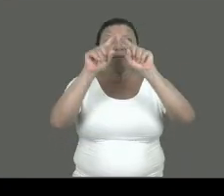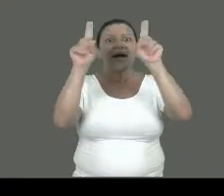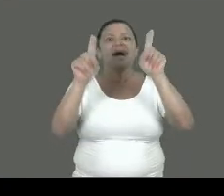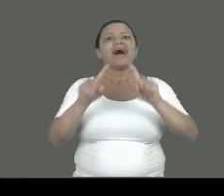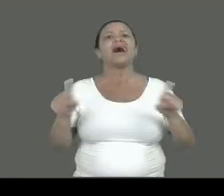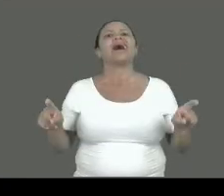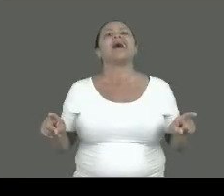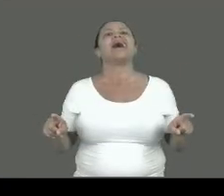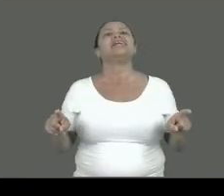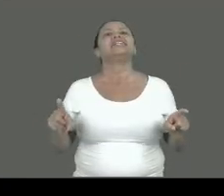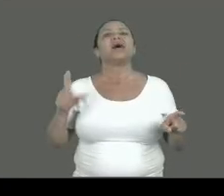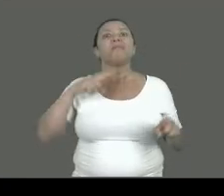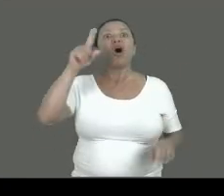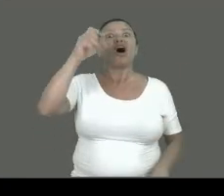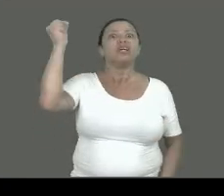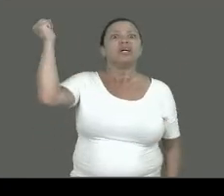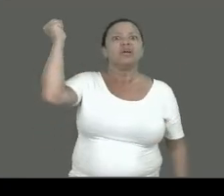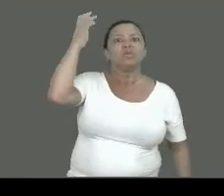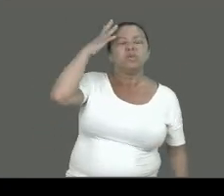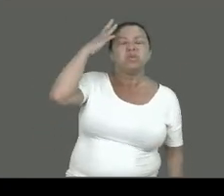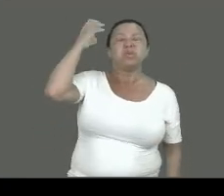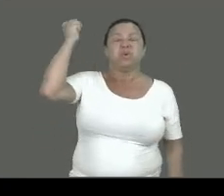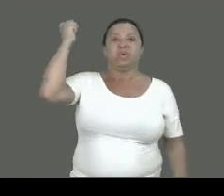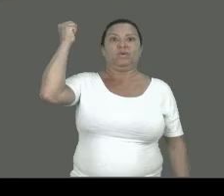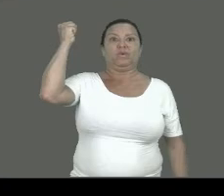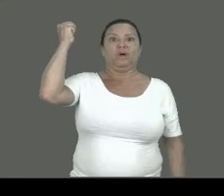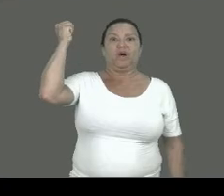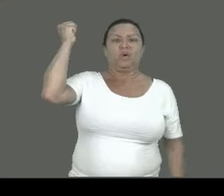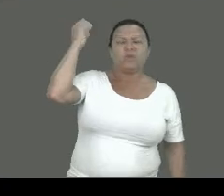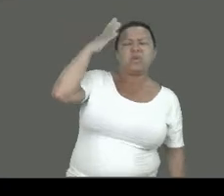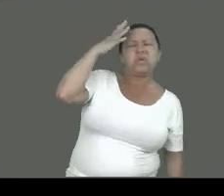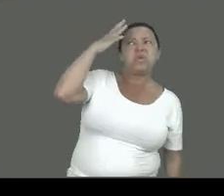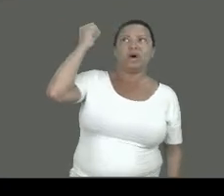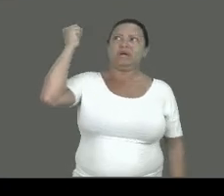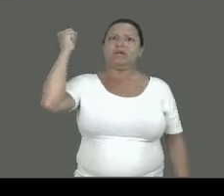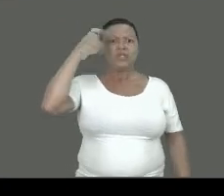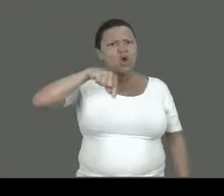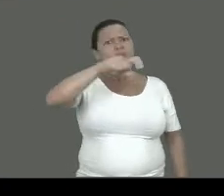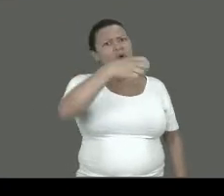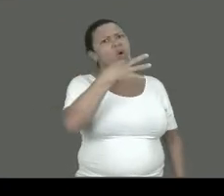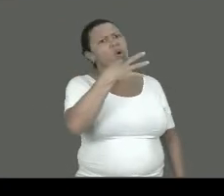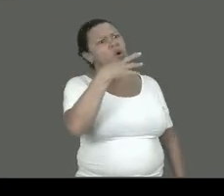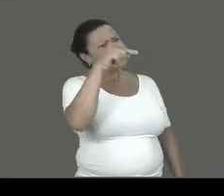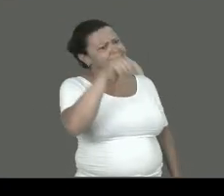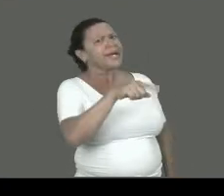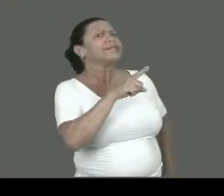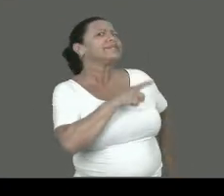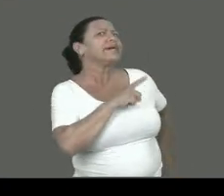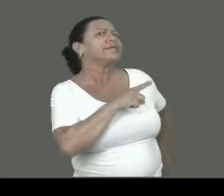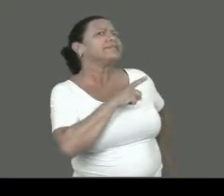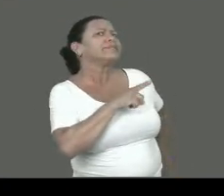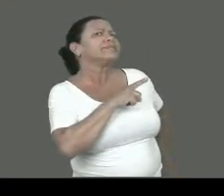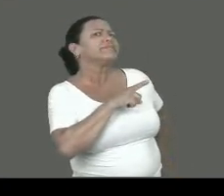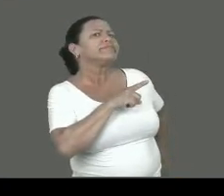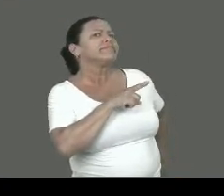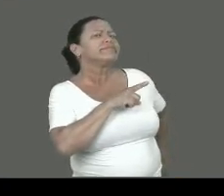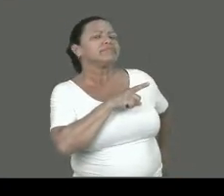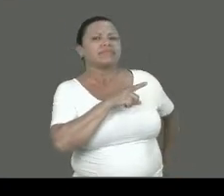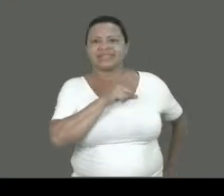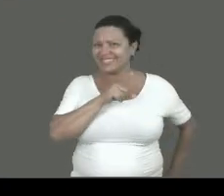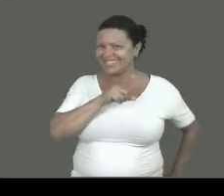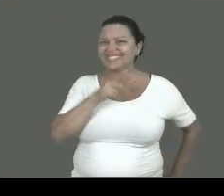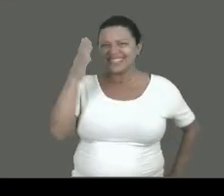até um déjà vu, já sei, opa, já tive por aqui, conheço esse lugar, e desfazer